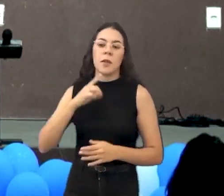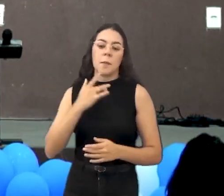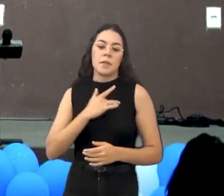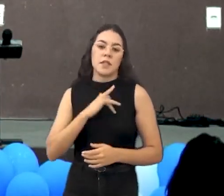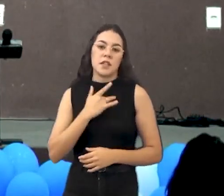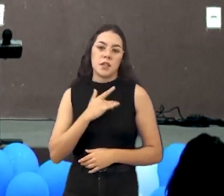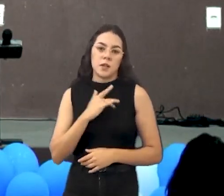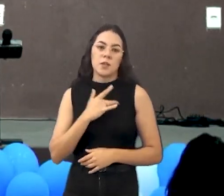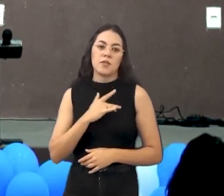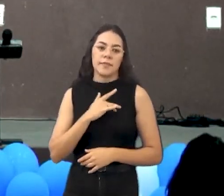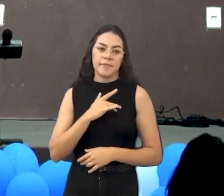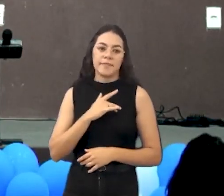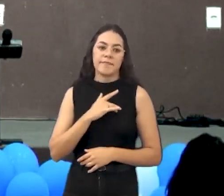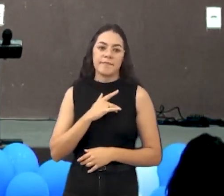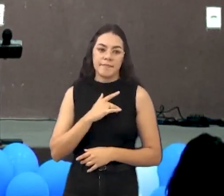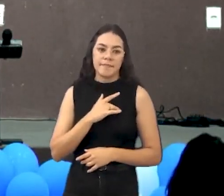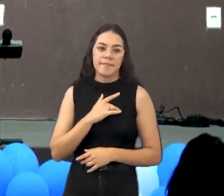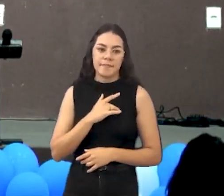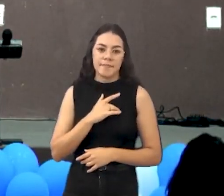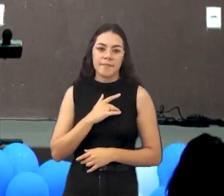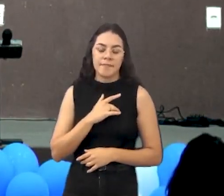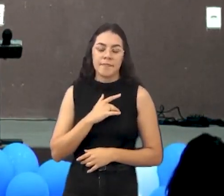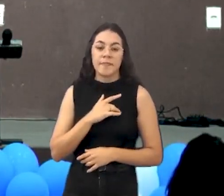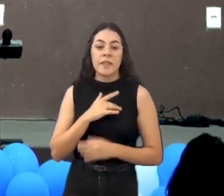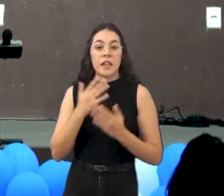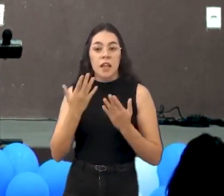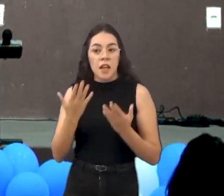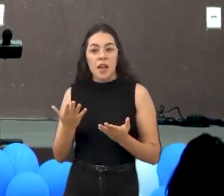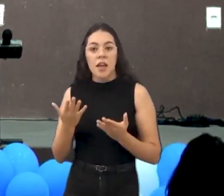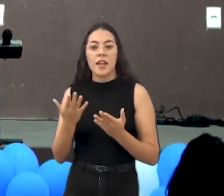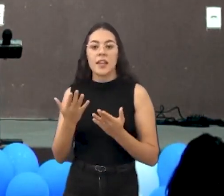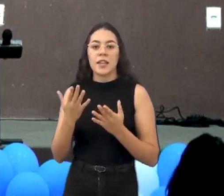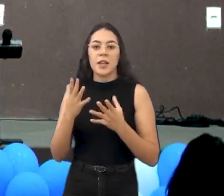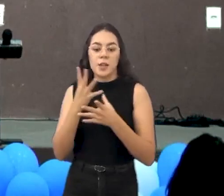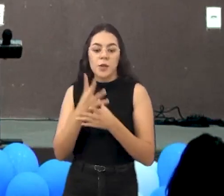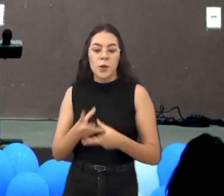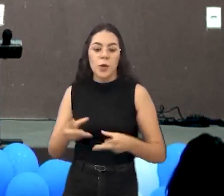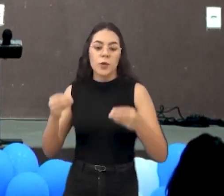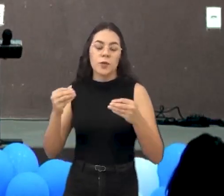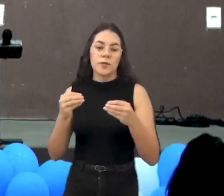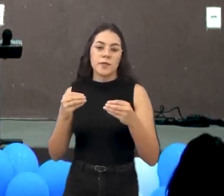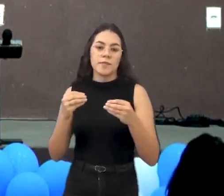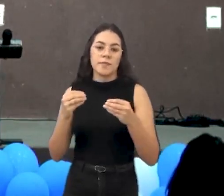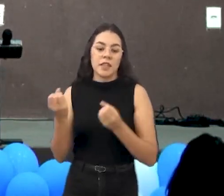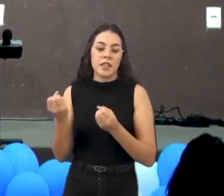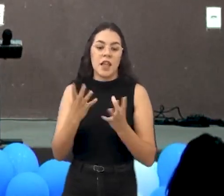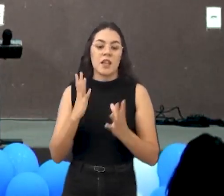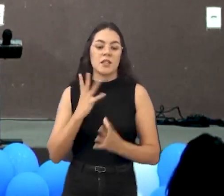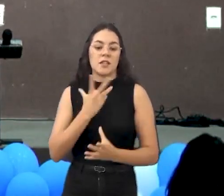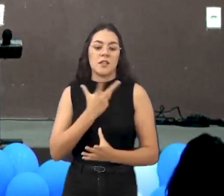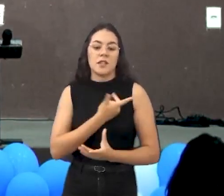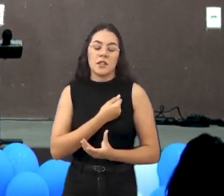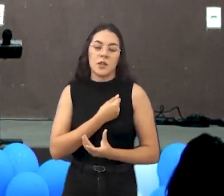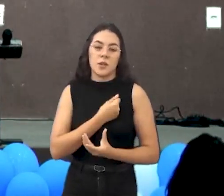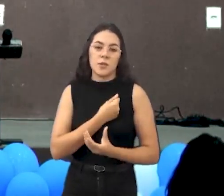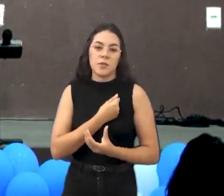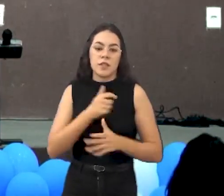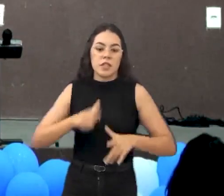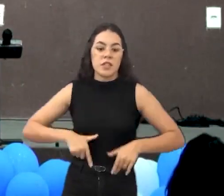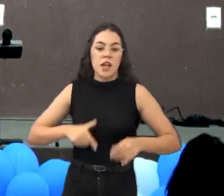há abundante redenção, e ele remirá a Israel de todas as